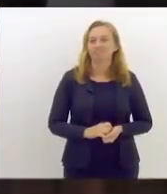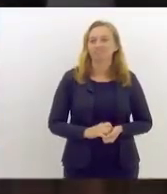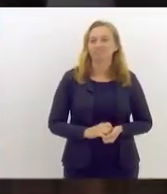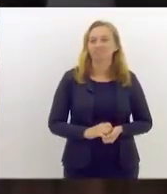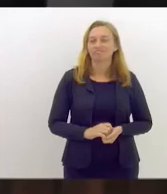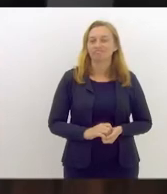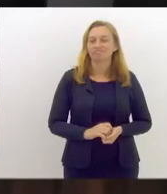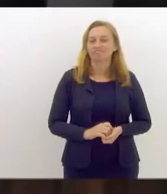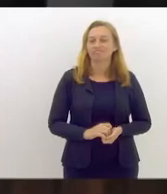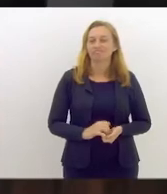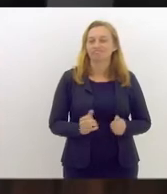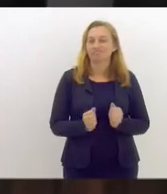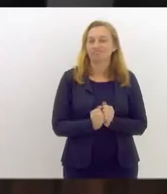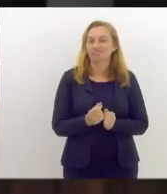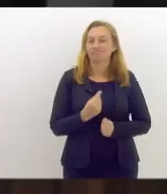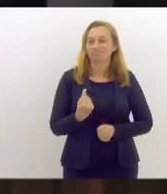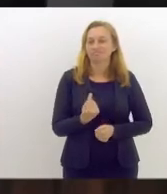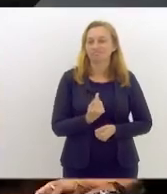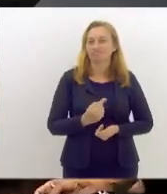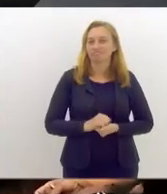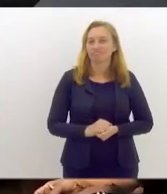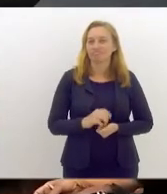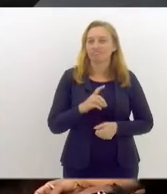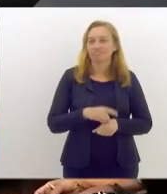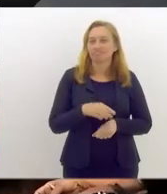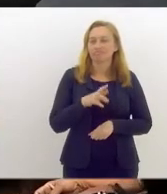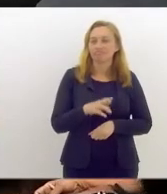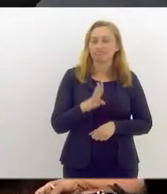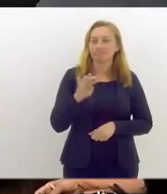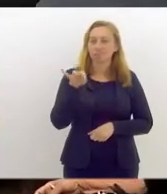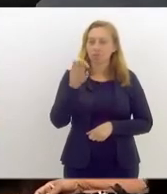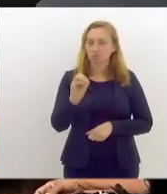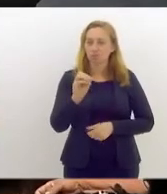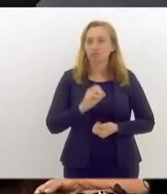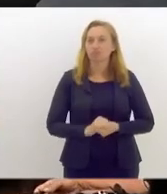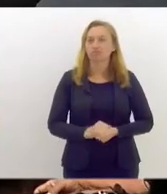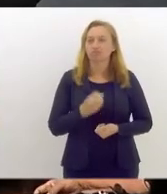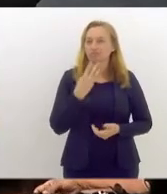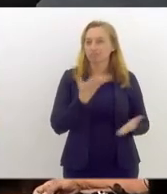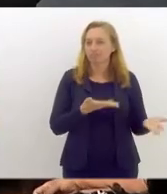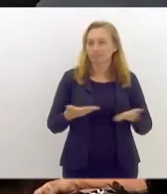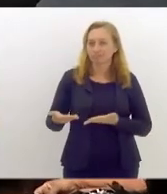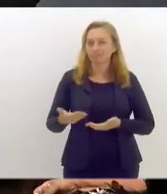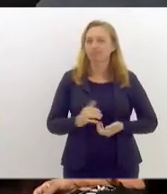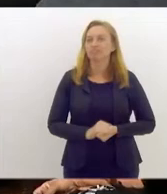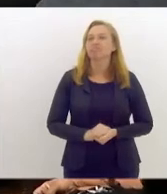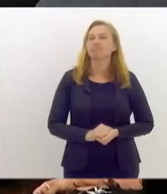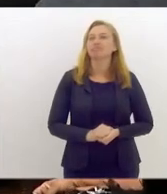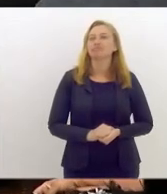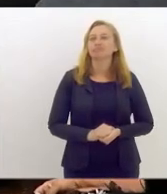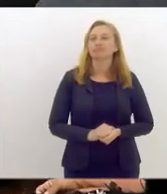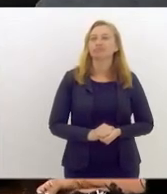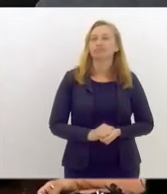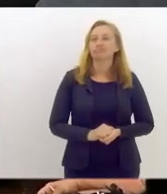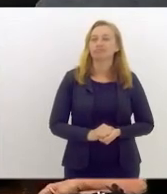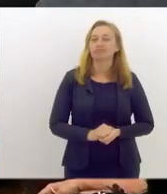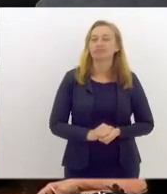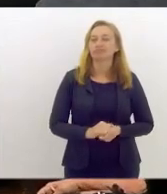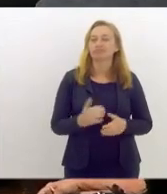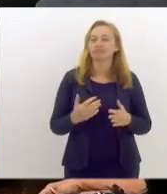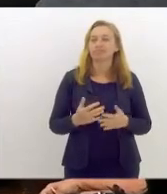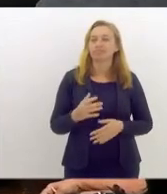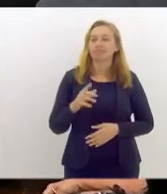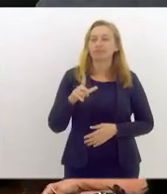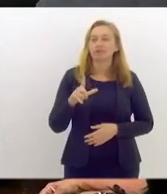estão conosco Dr Bruno calfatz Seja bem vindo meu irmão Dr